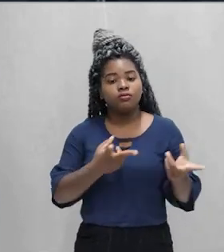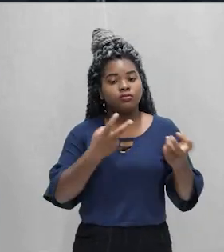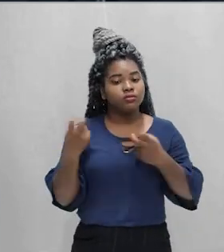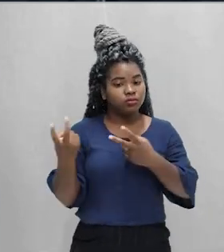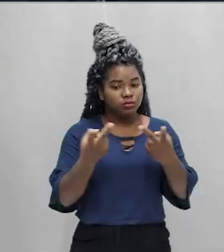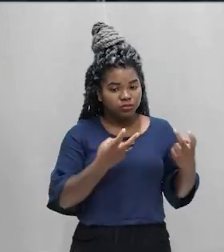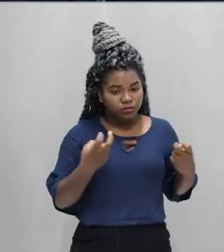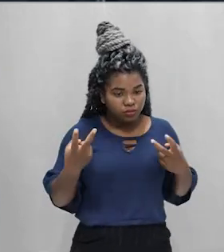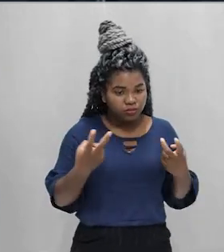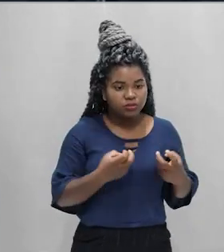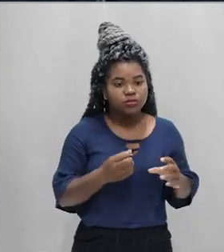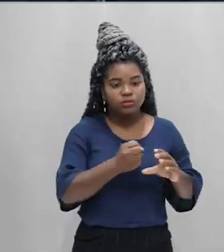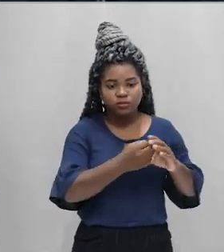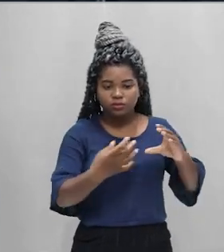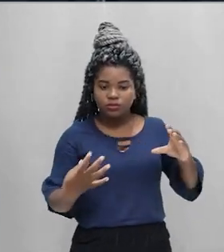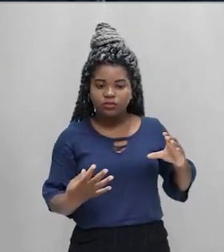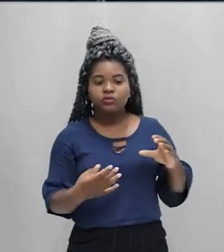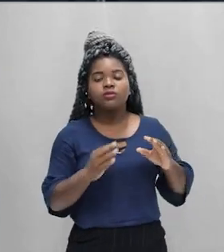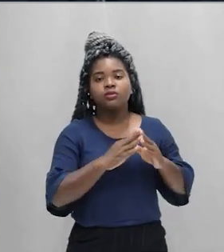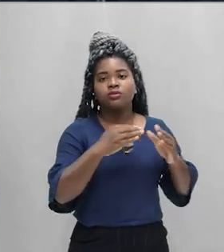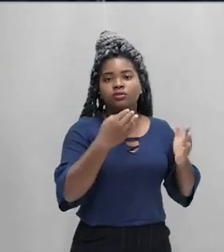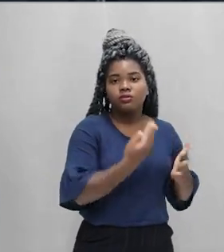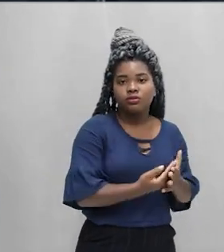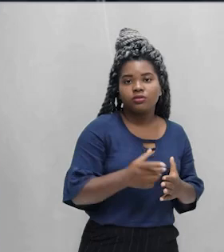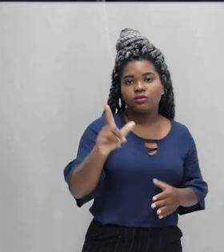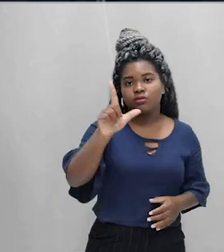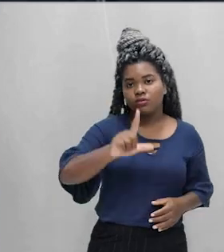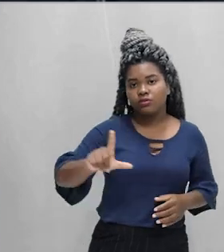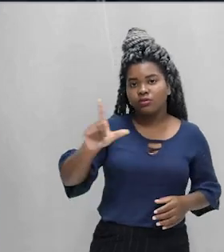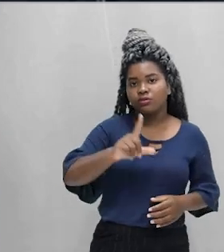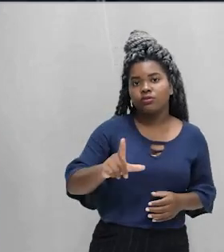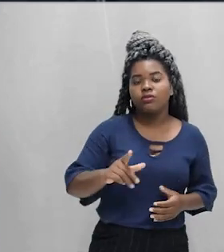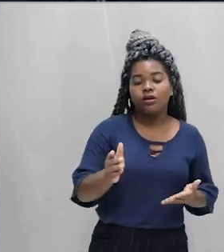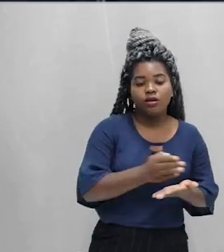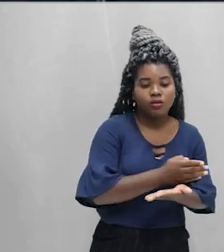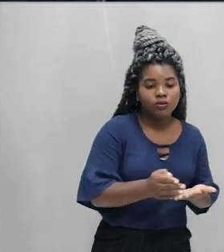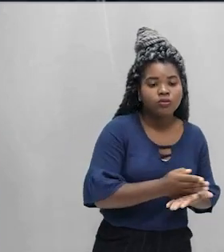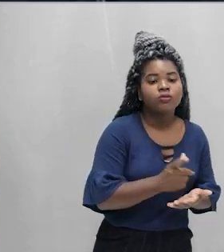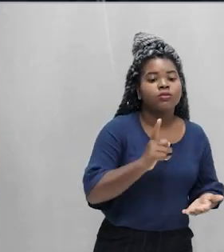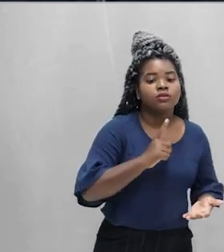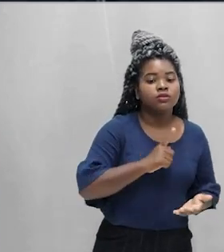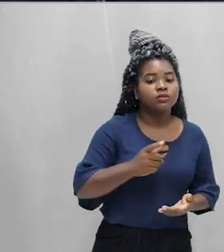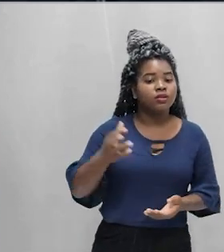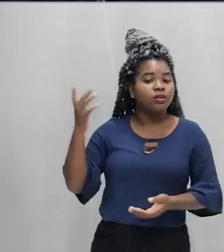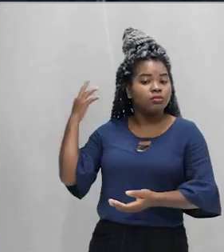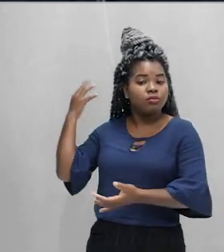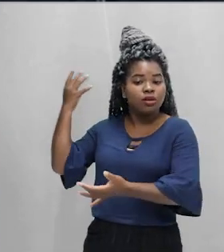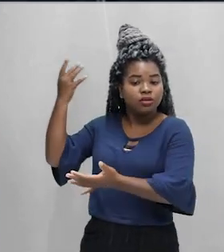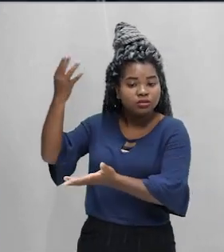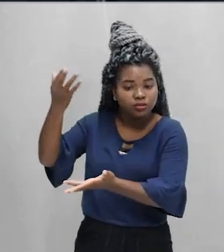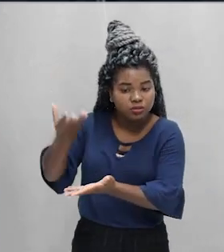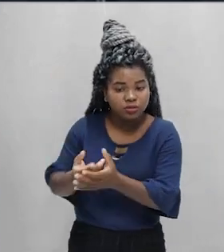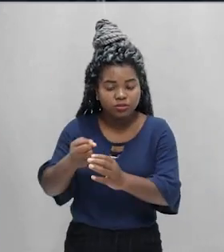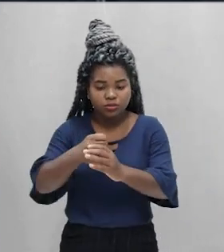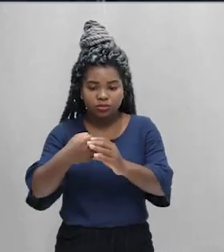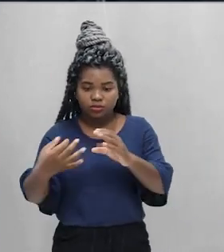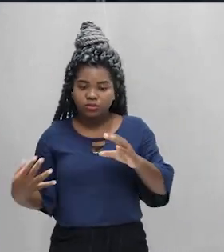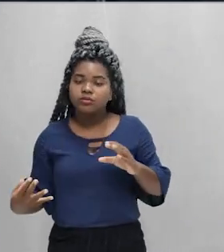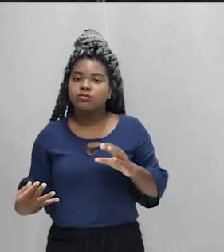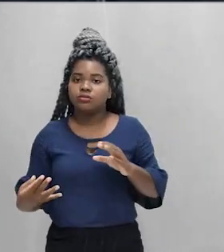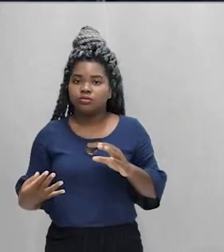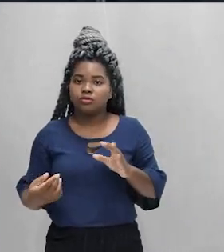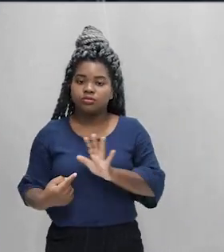nessa questão de caracterização das escolas literárias. Umas vão buscar lá no passado características para apresentar